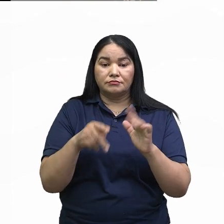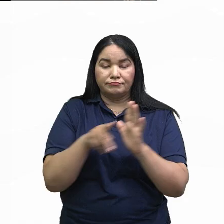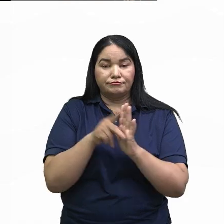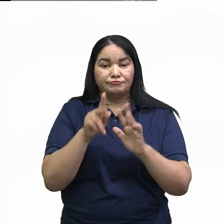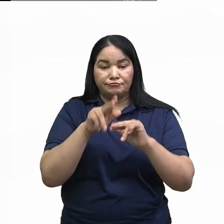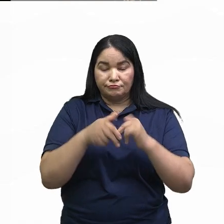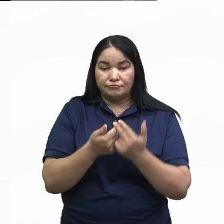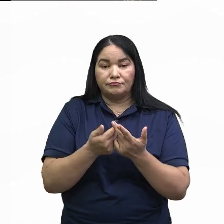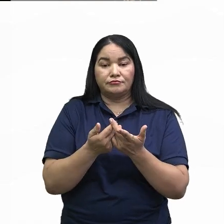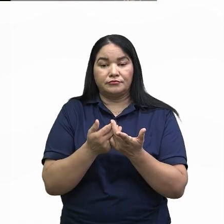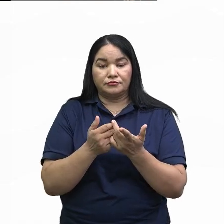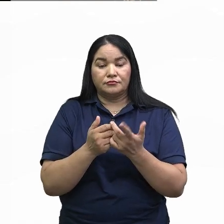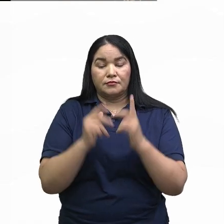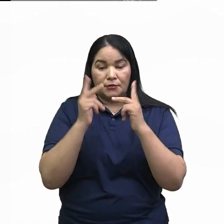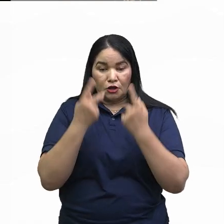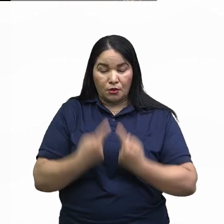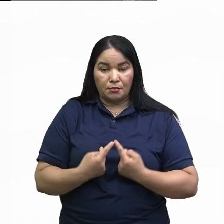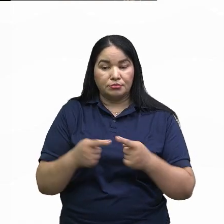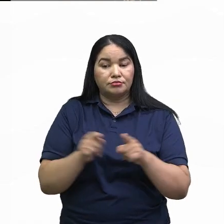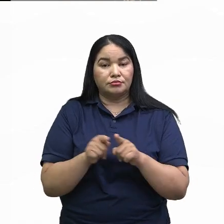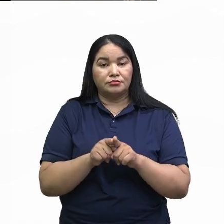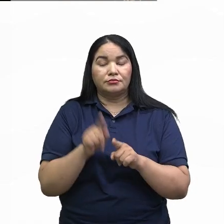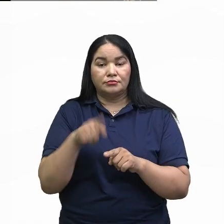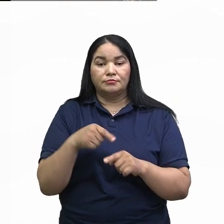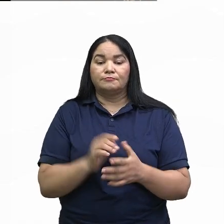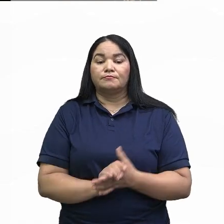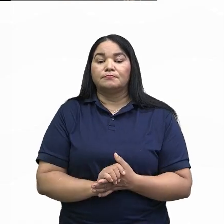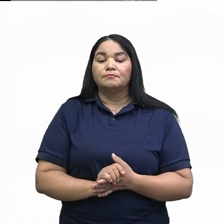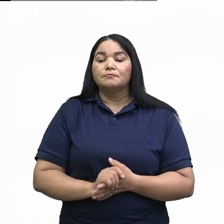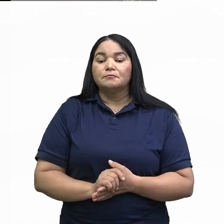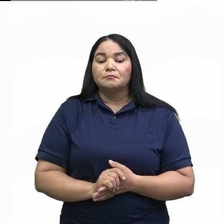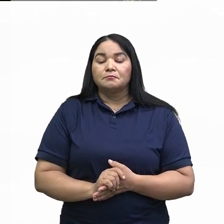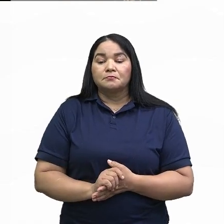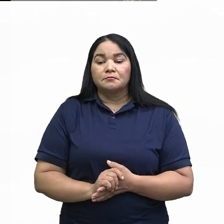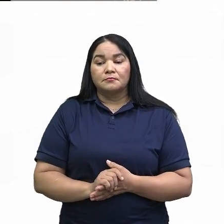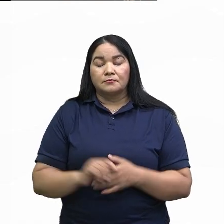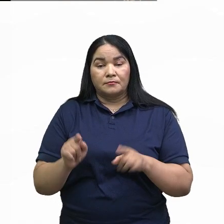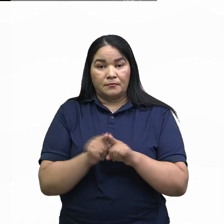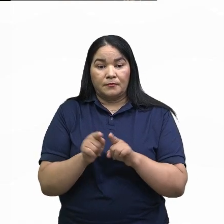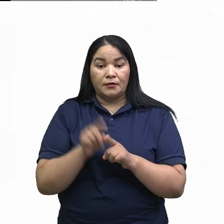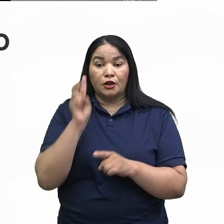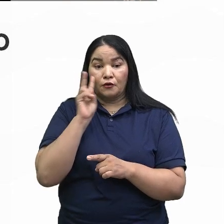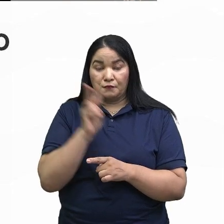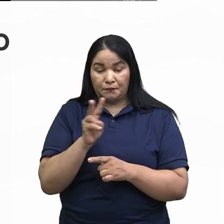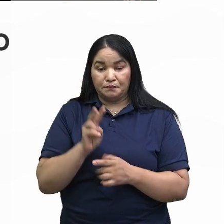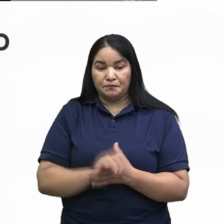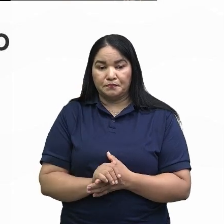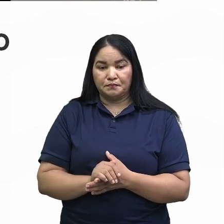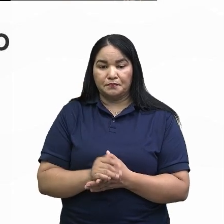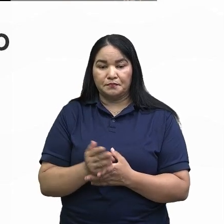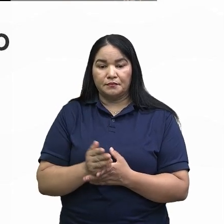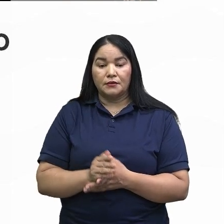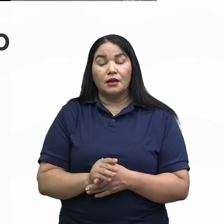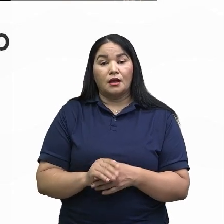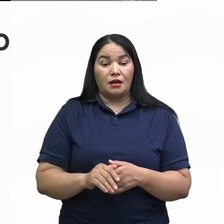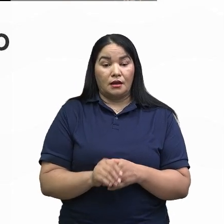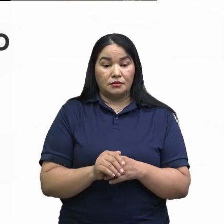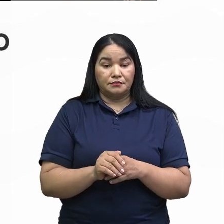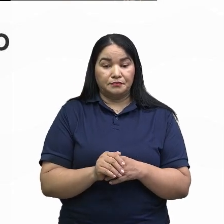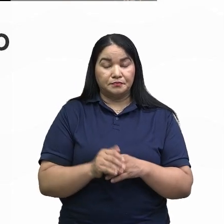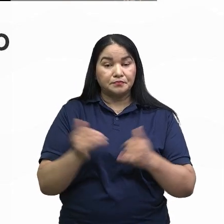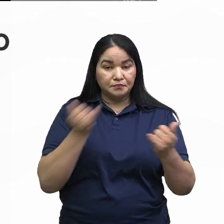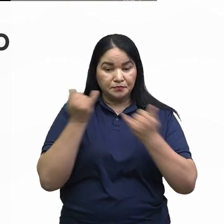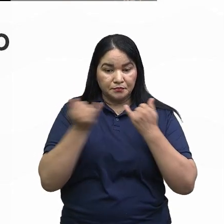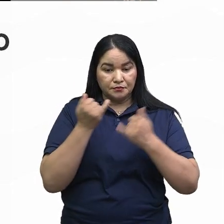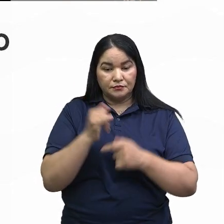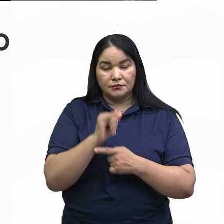os principais fatores para o aquecimento global. Né? Então, a gente vai observar que o painel intergovernamental de